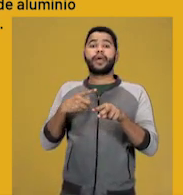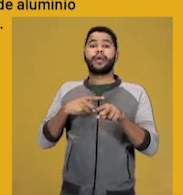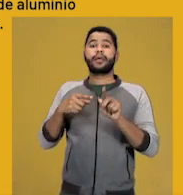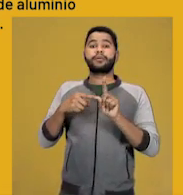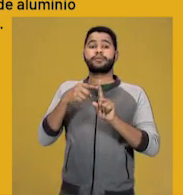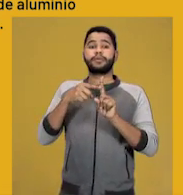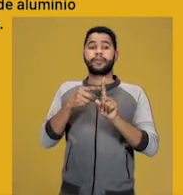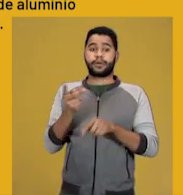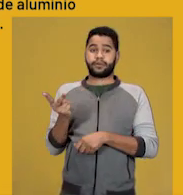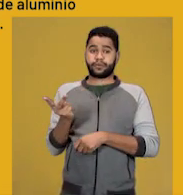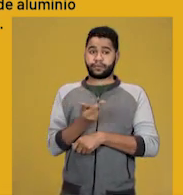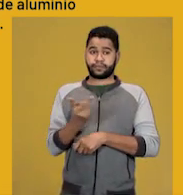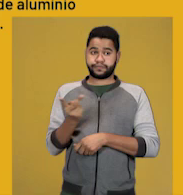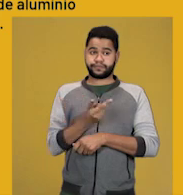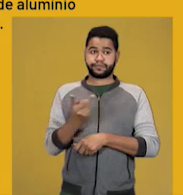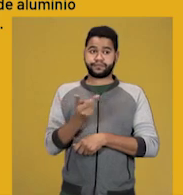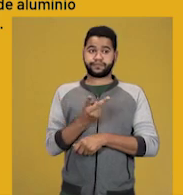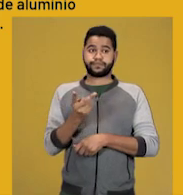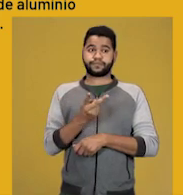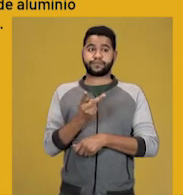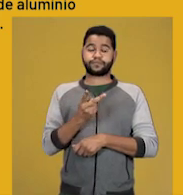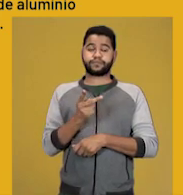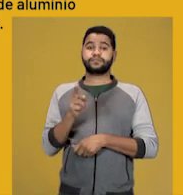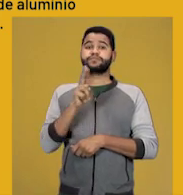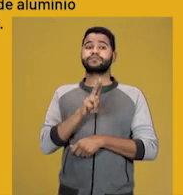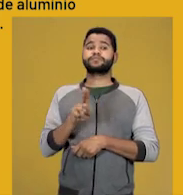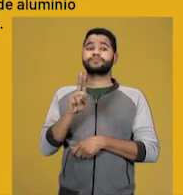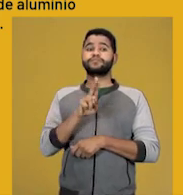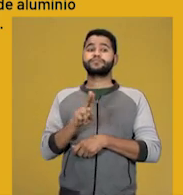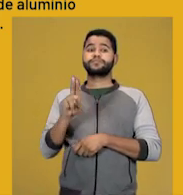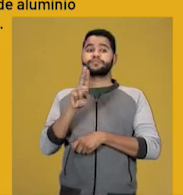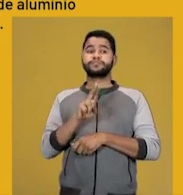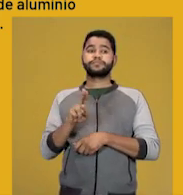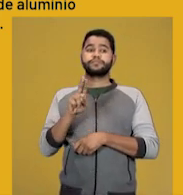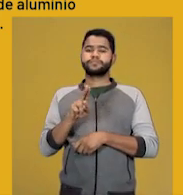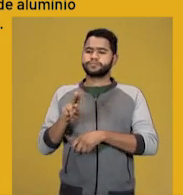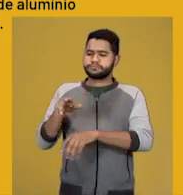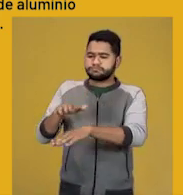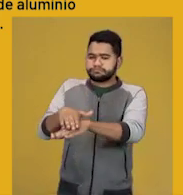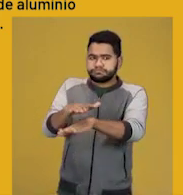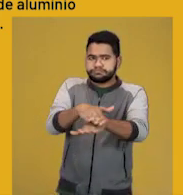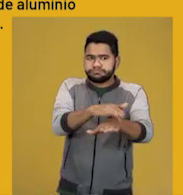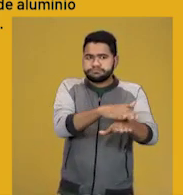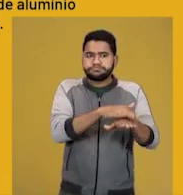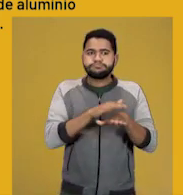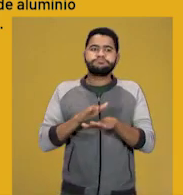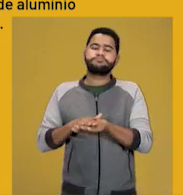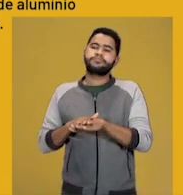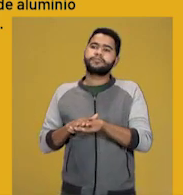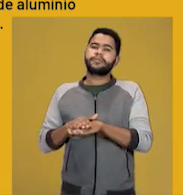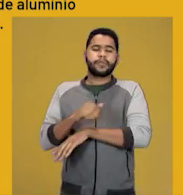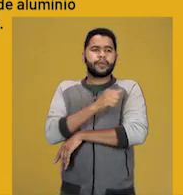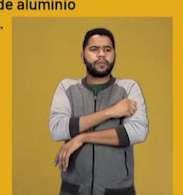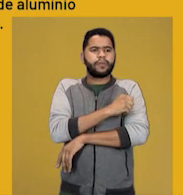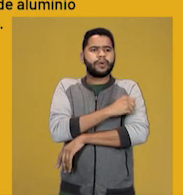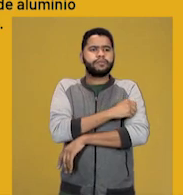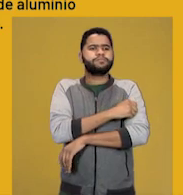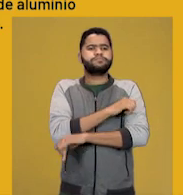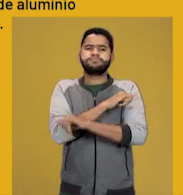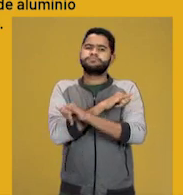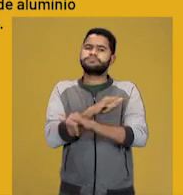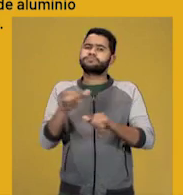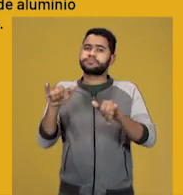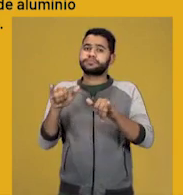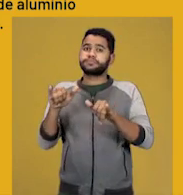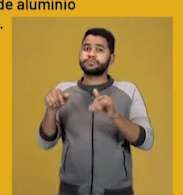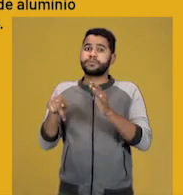bandejas, usando para isso o tato. Seus alunos afirmam categoricamente